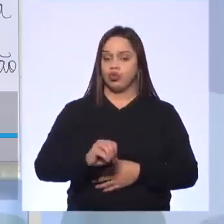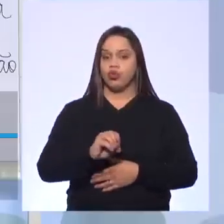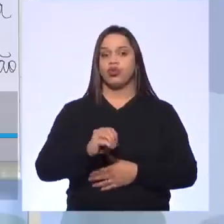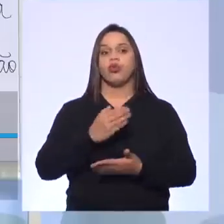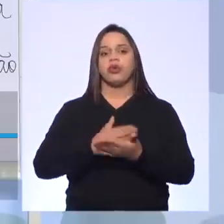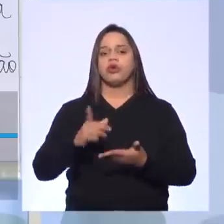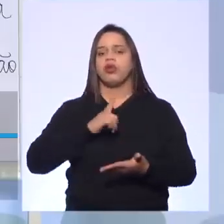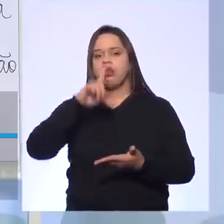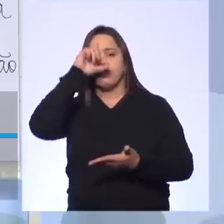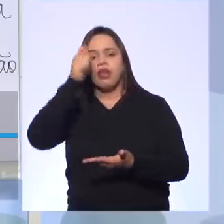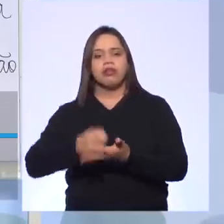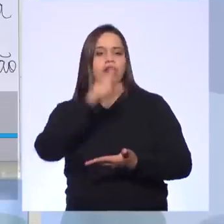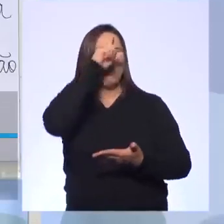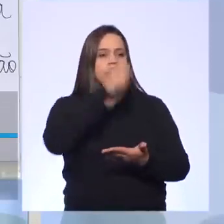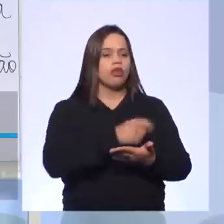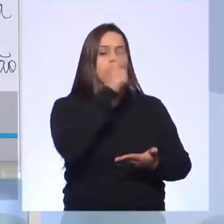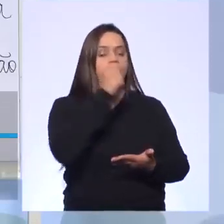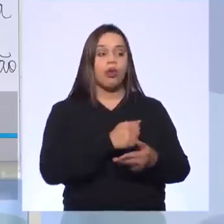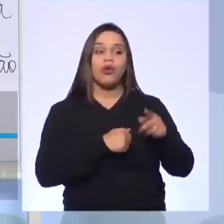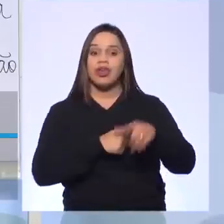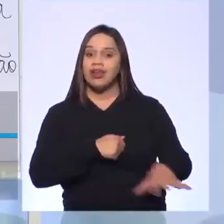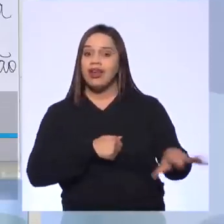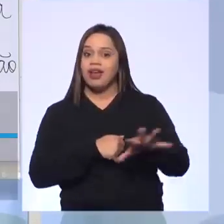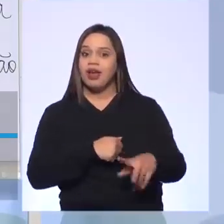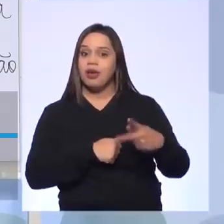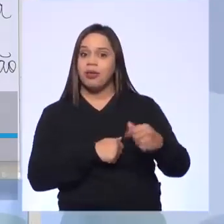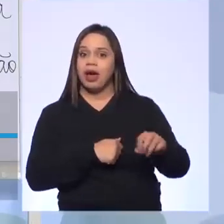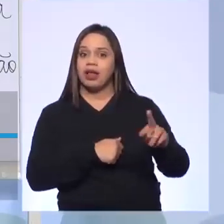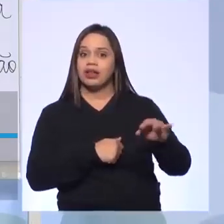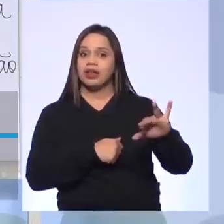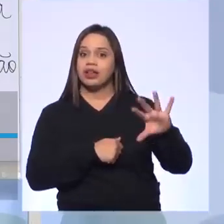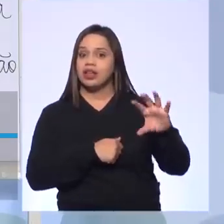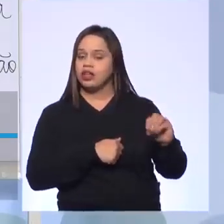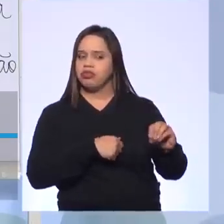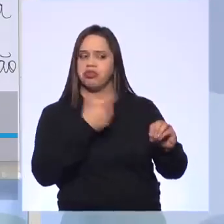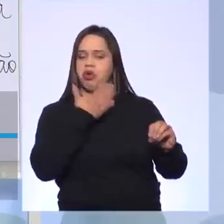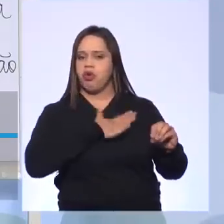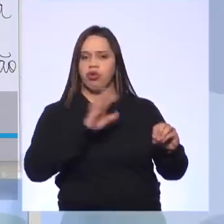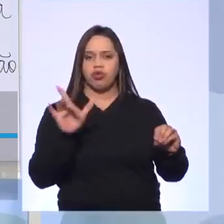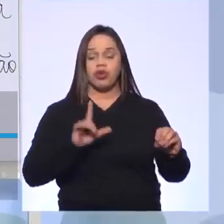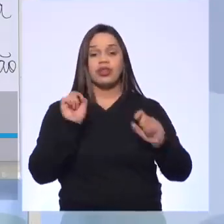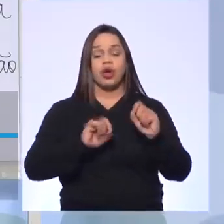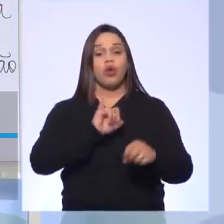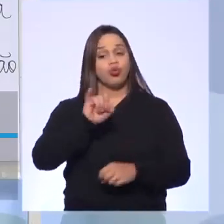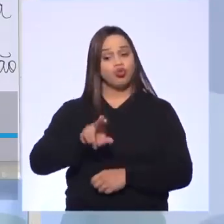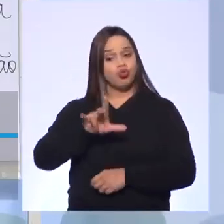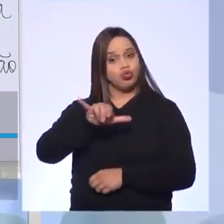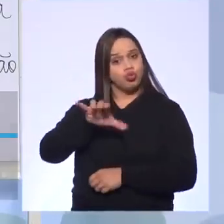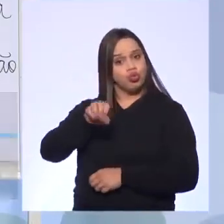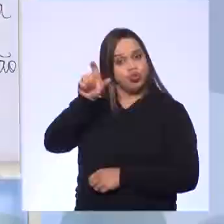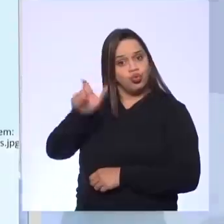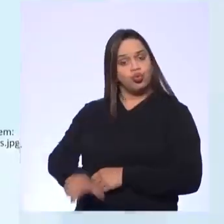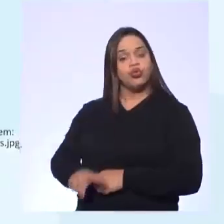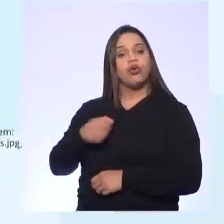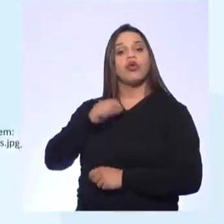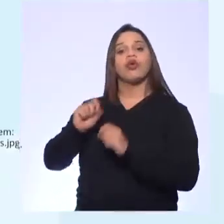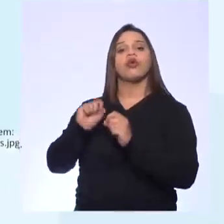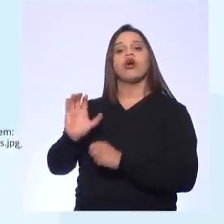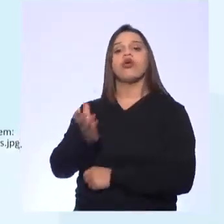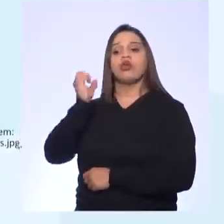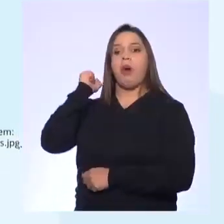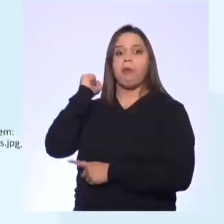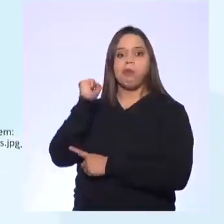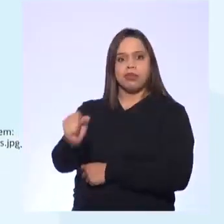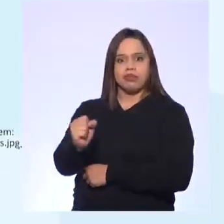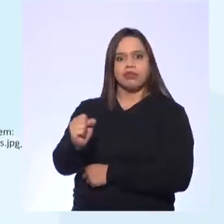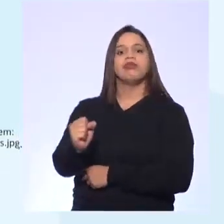ficaram satisfeitos. Então, Júlio César ele foi assassinado. Eu vou colocar na tela para vocês agora os acontecimentos desse assassinato aí